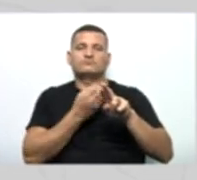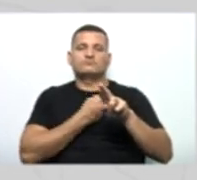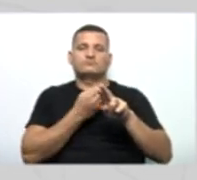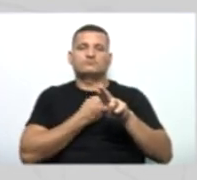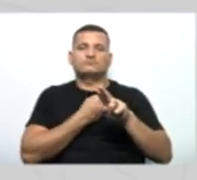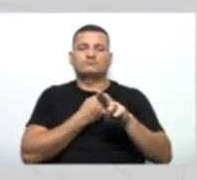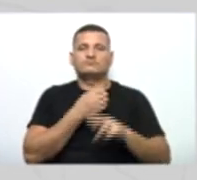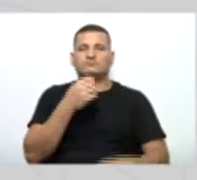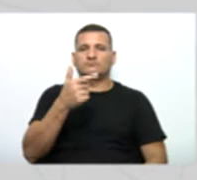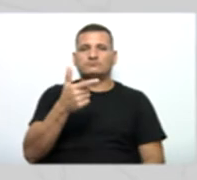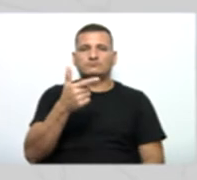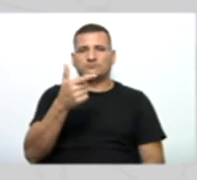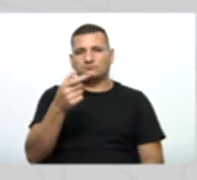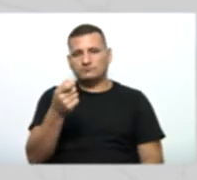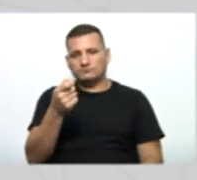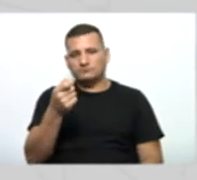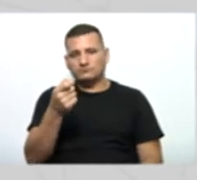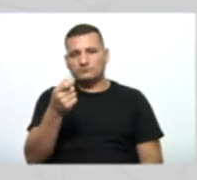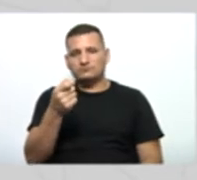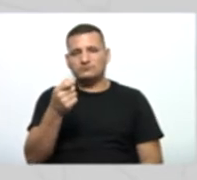Poderíamos ter o valor 20, o valor